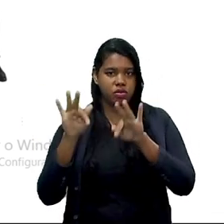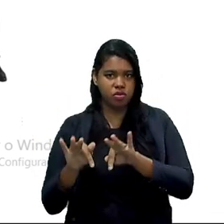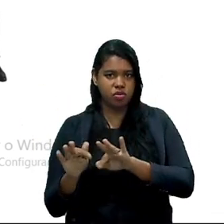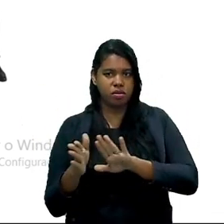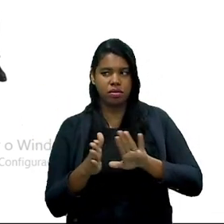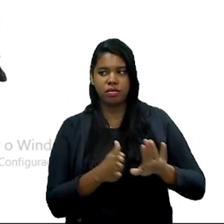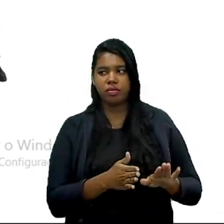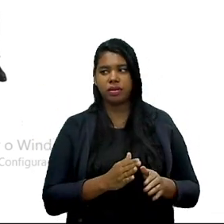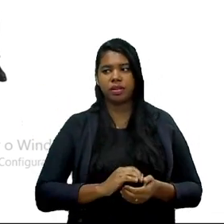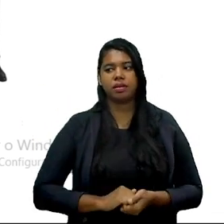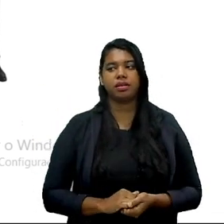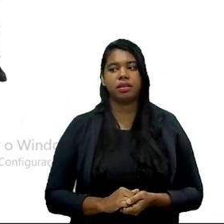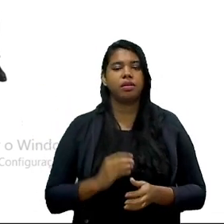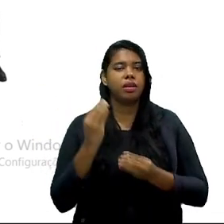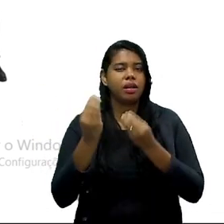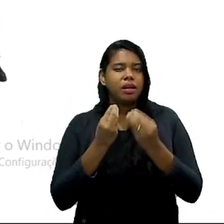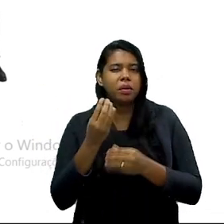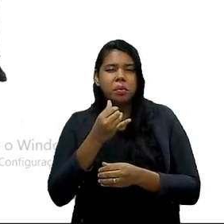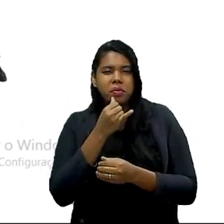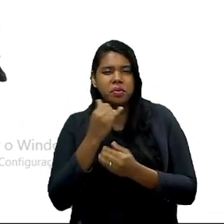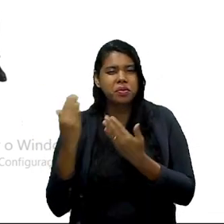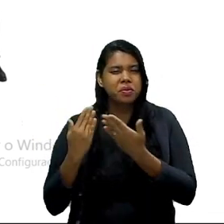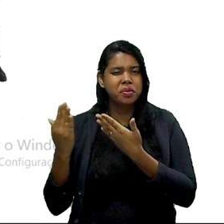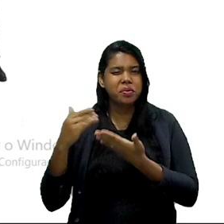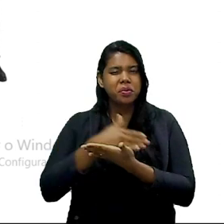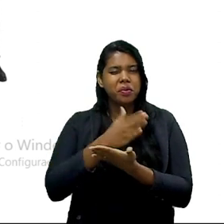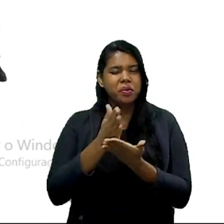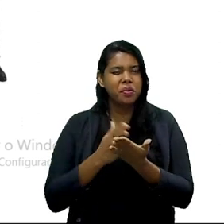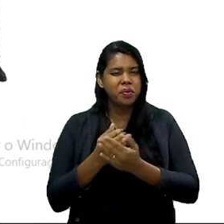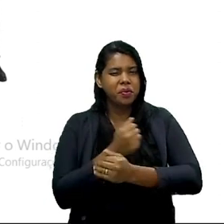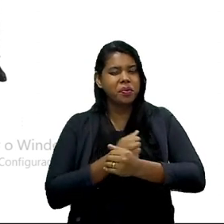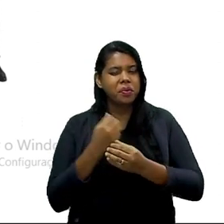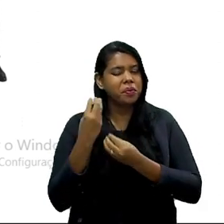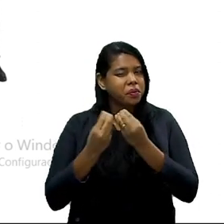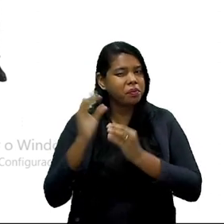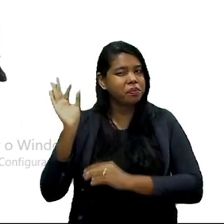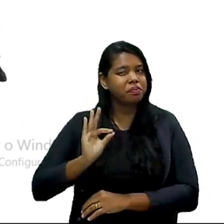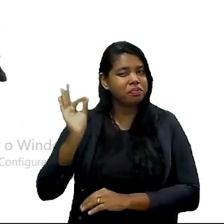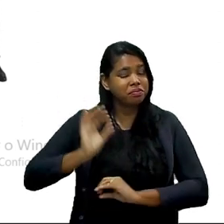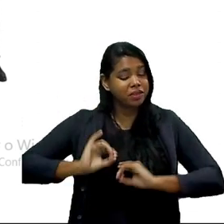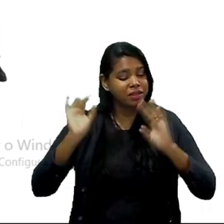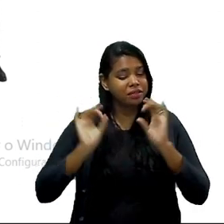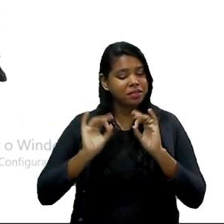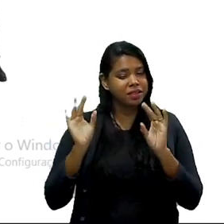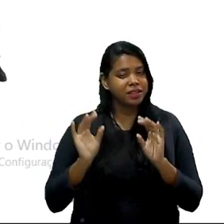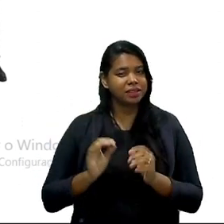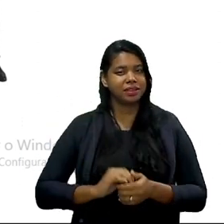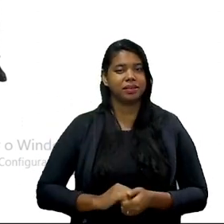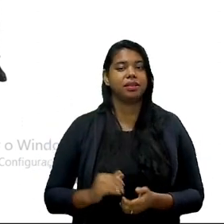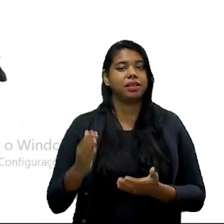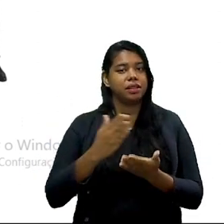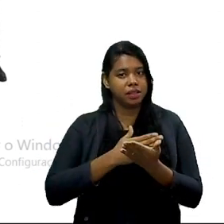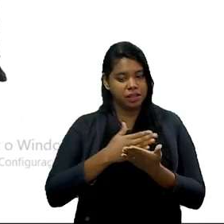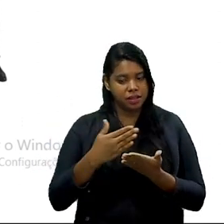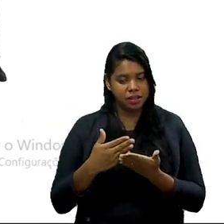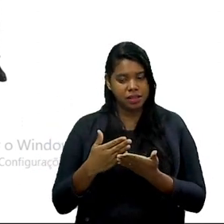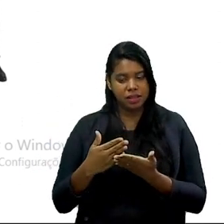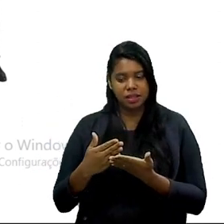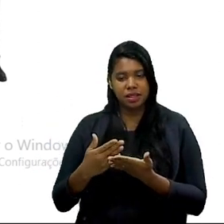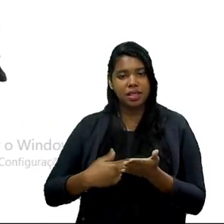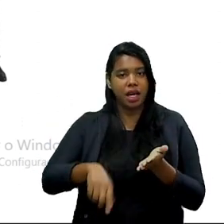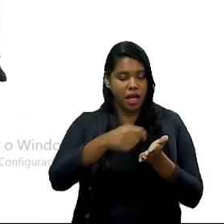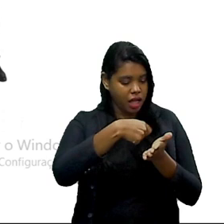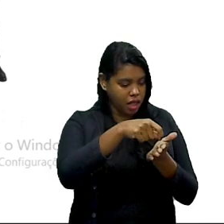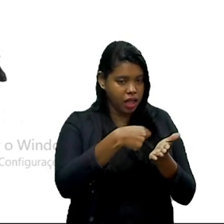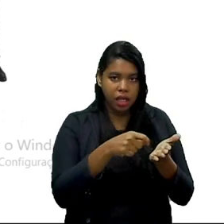Isso aí é como receita de bolo. Ou seja, como é que eu calculo o custo da mercadoria vendida? Eu levanto o estoque inicial, anoto,